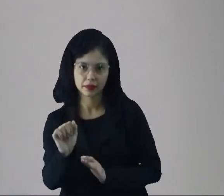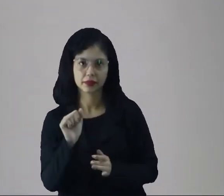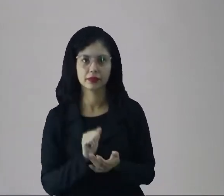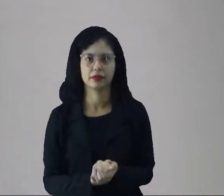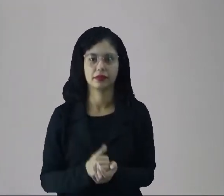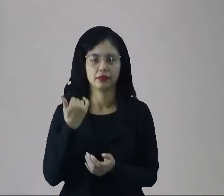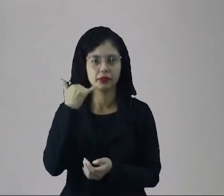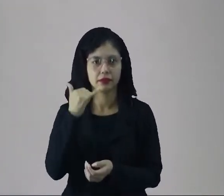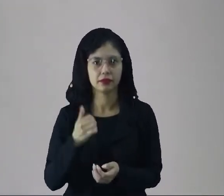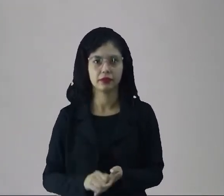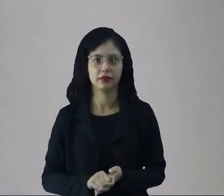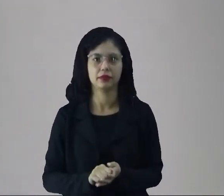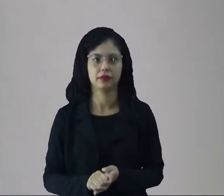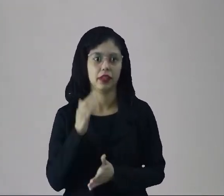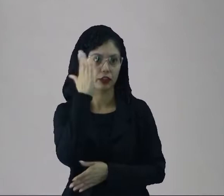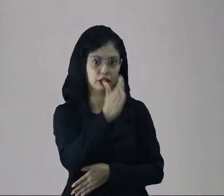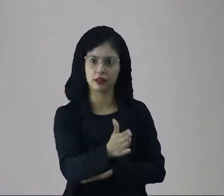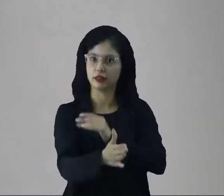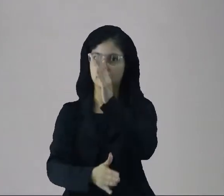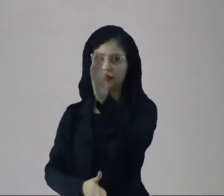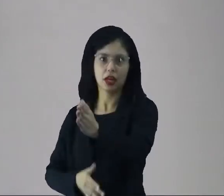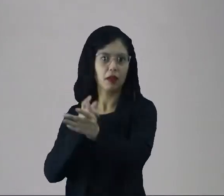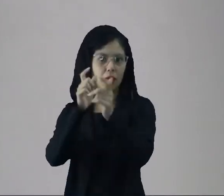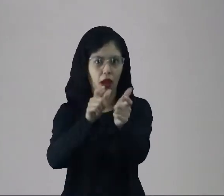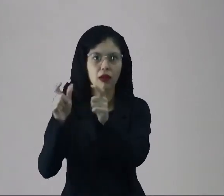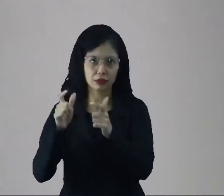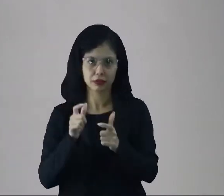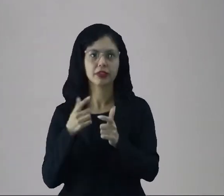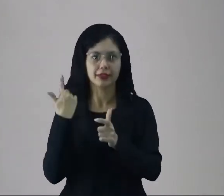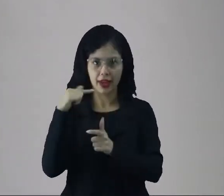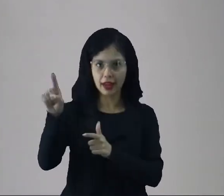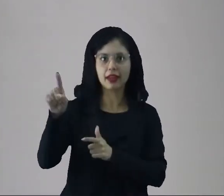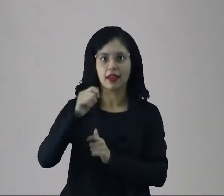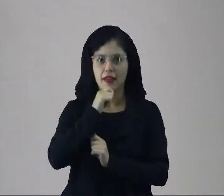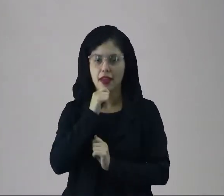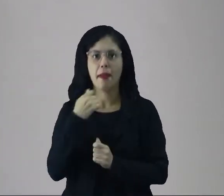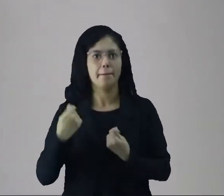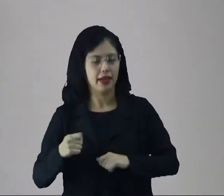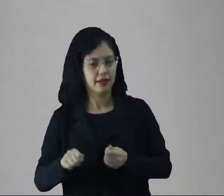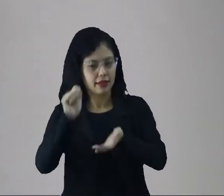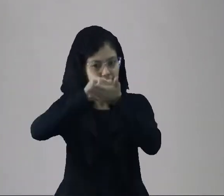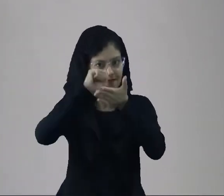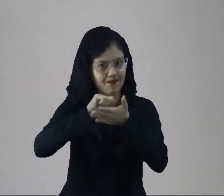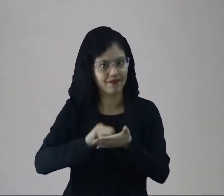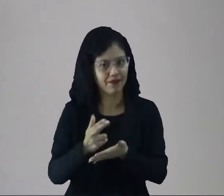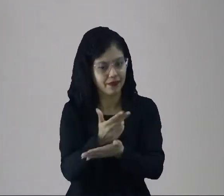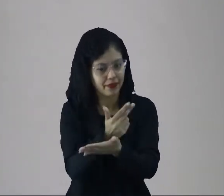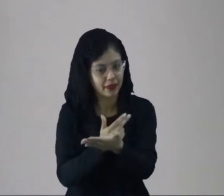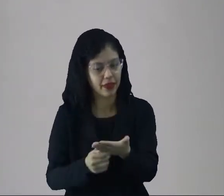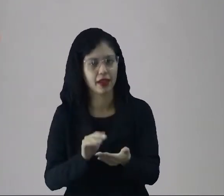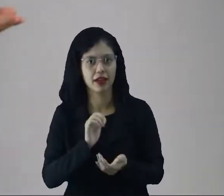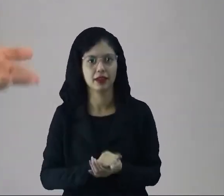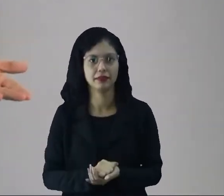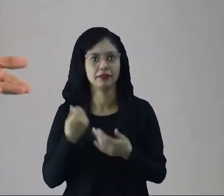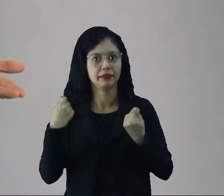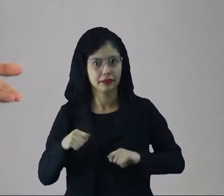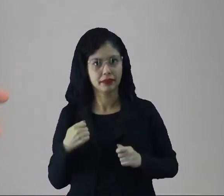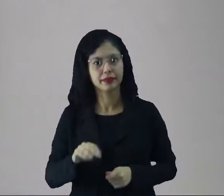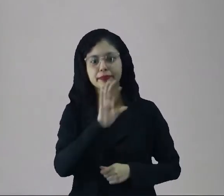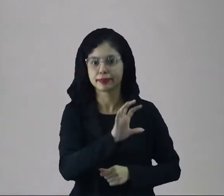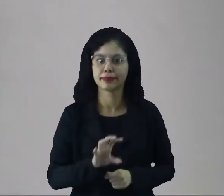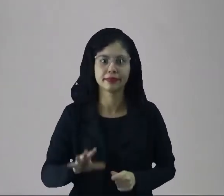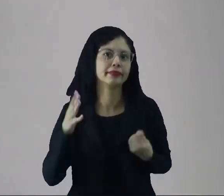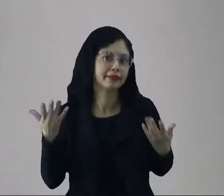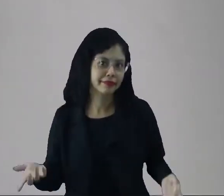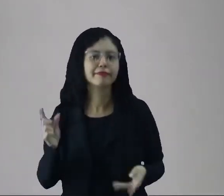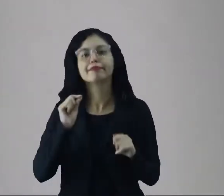você usar o teu celular para dar a localização exata, você tinha que fazer o desenho, né? Tem aquela brincadeira, precisa